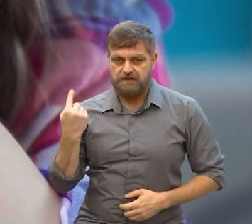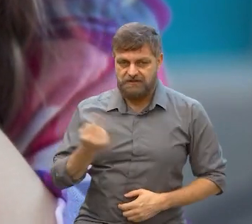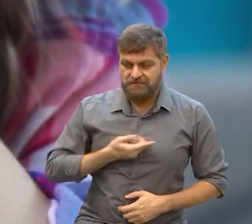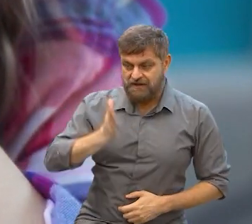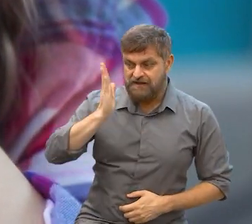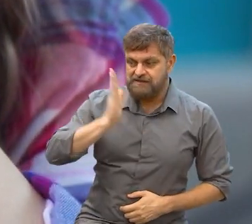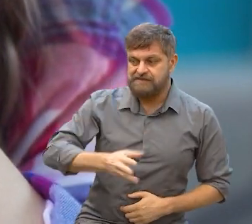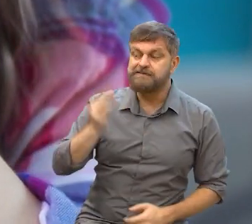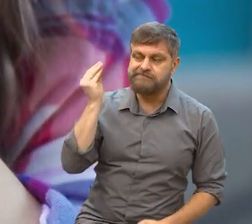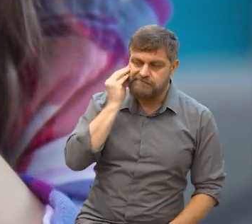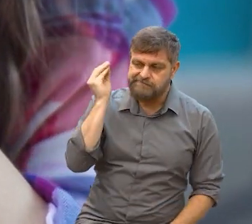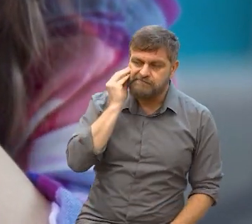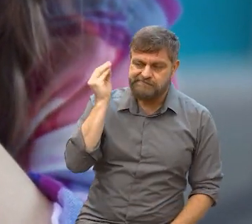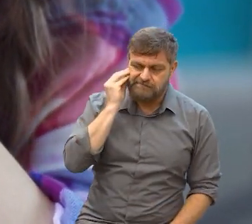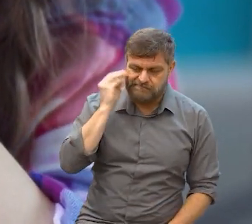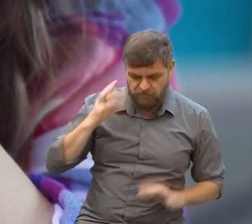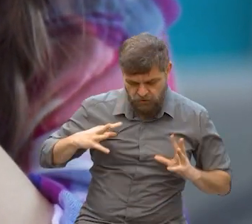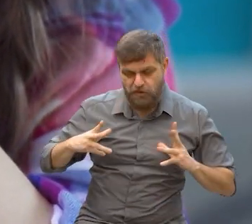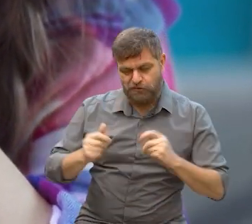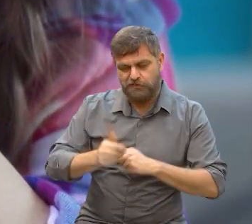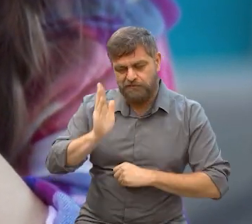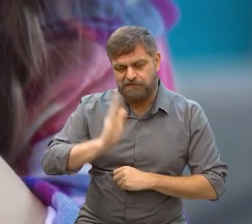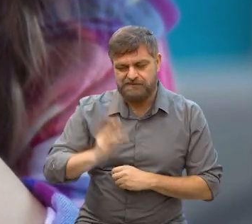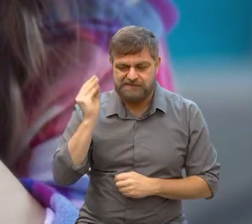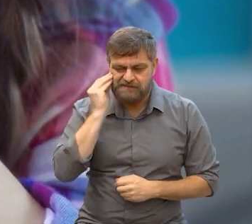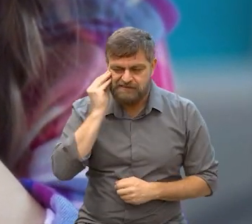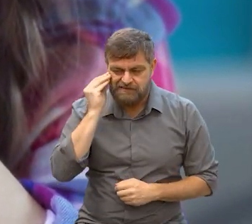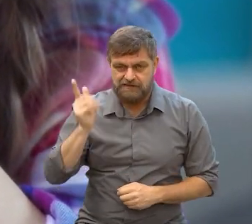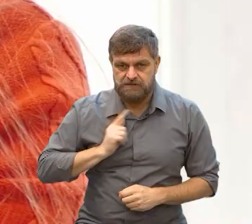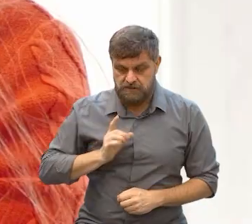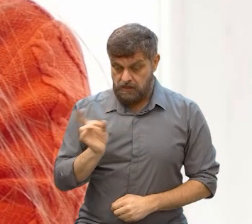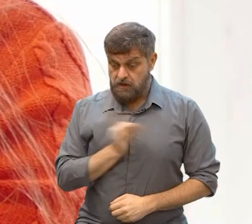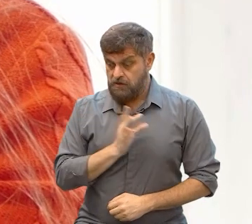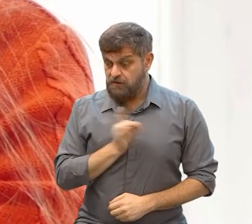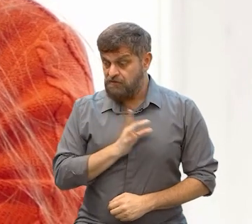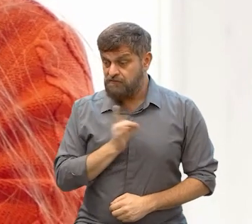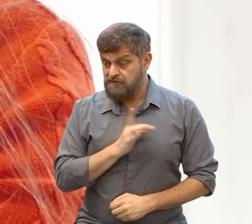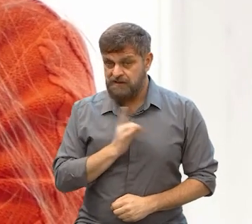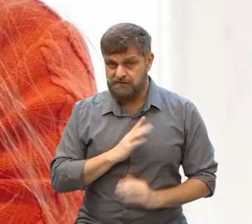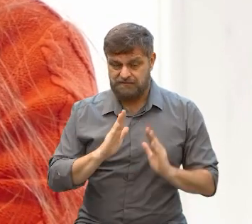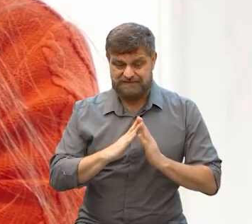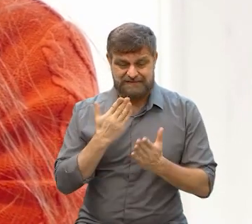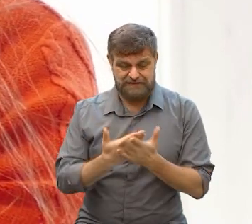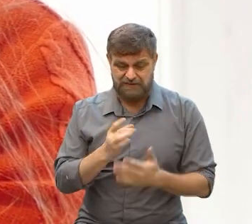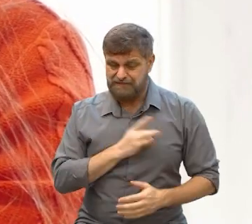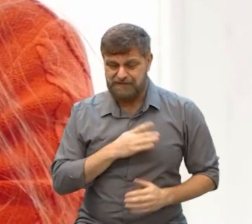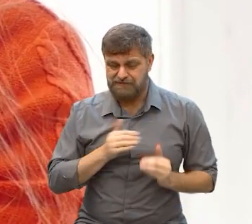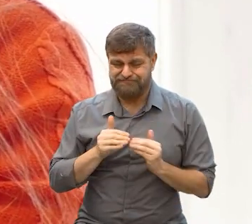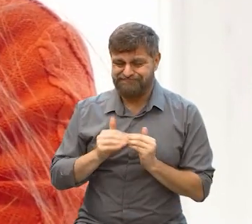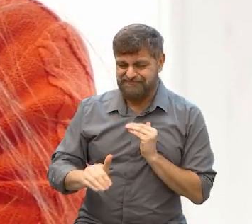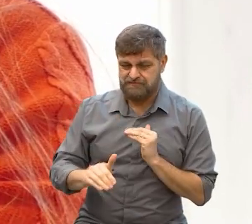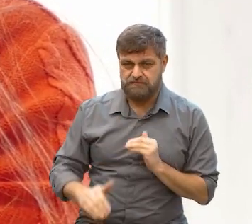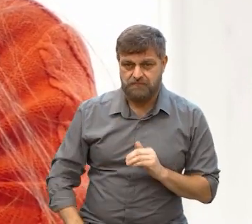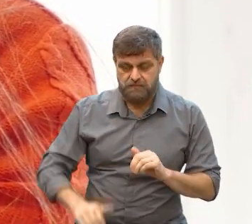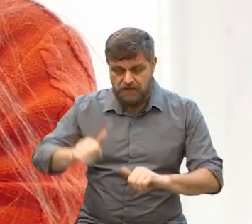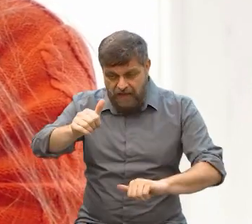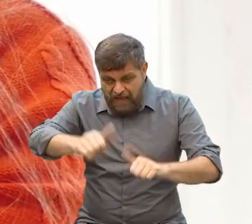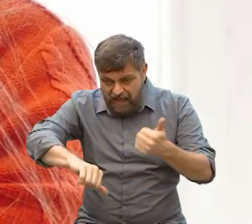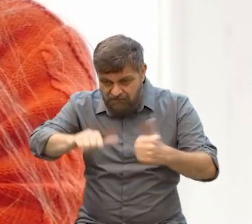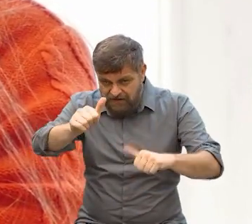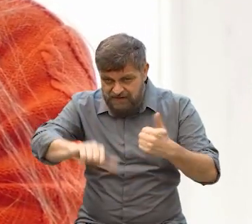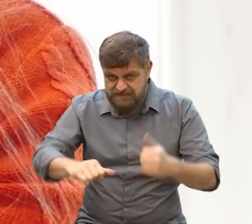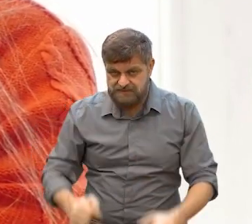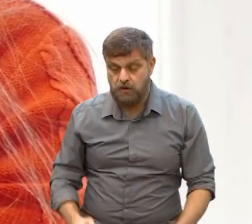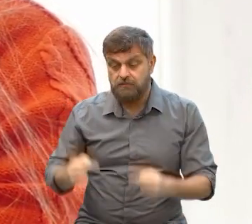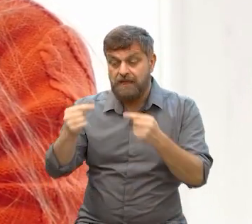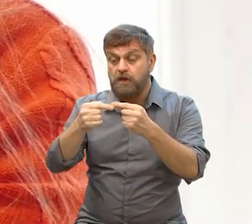acho que já passou por isso. Acho que todos nós já passamos por isso, né? Aí fica o quê? O medo. Escola e medo não combinam. A avaliação tem que ser consequência do trabalho.